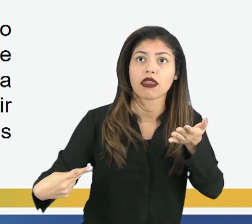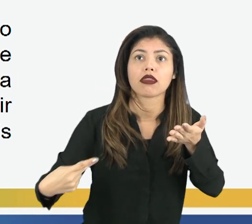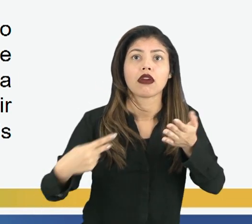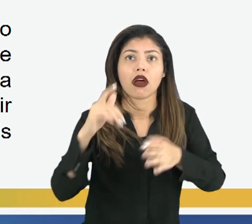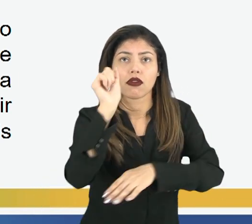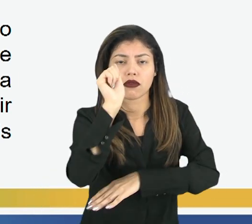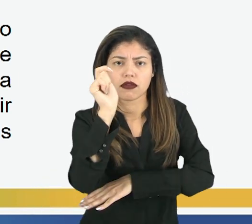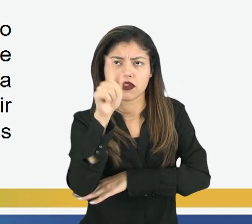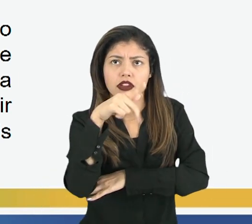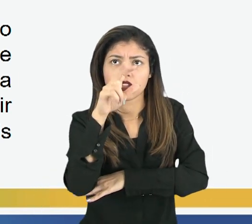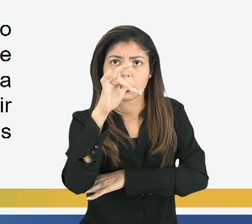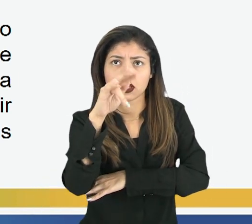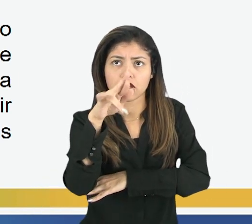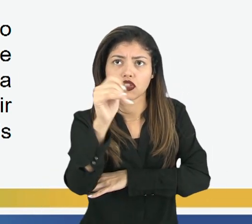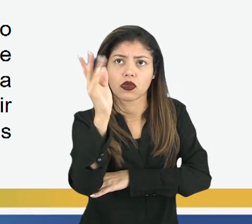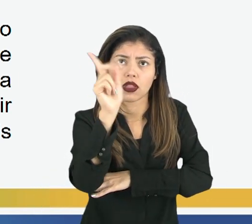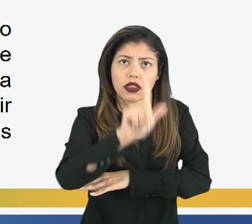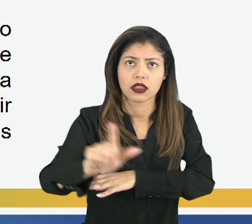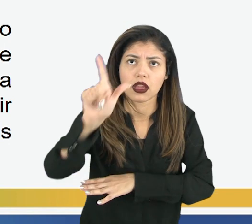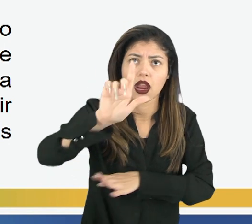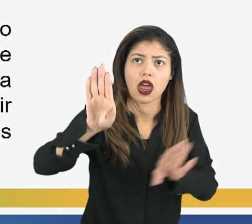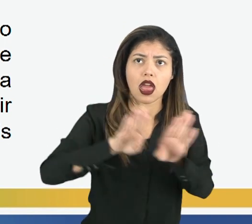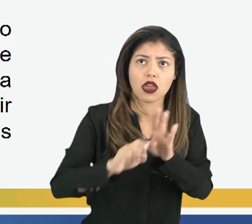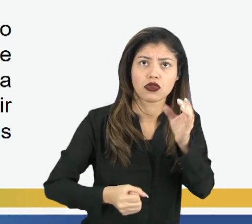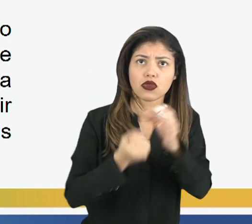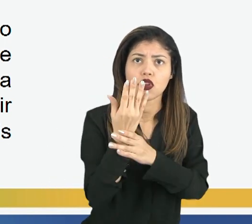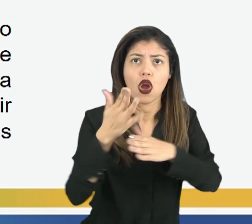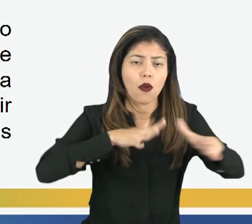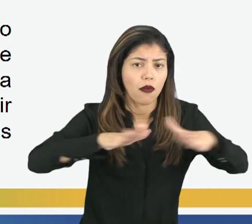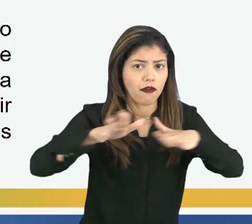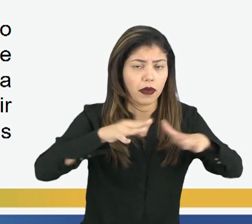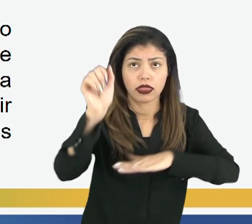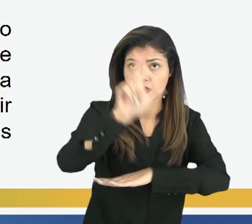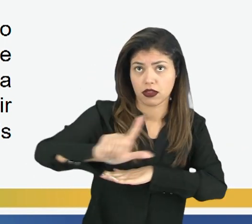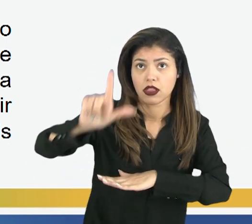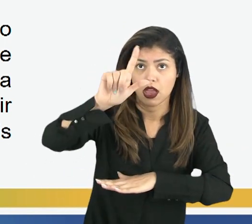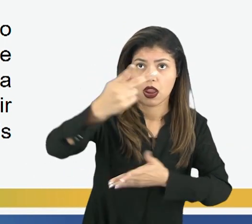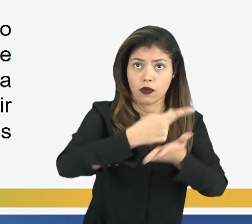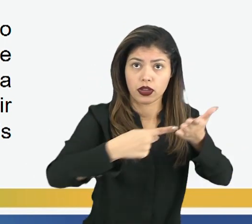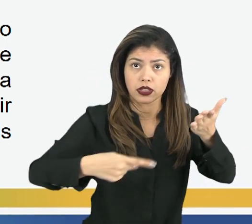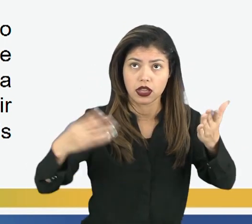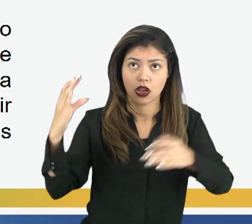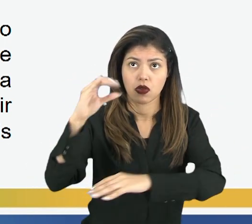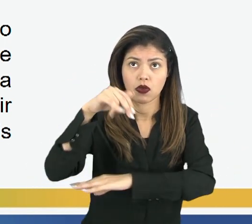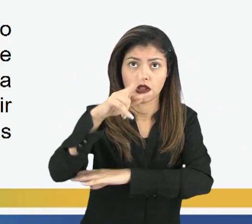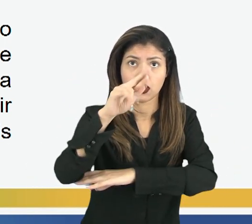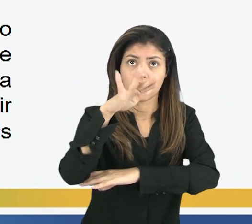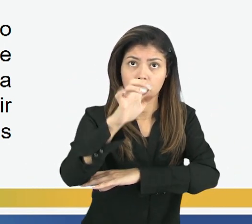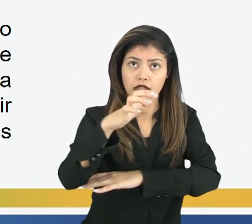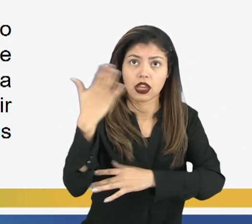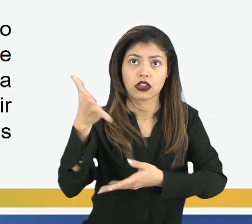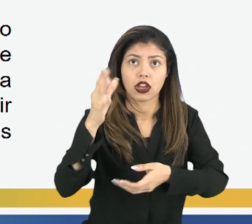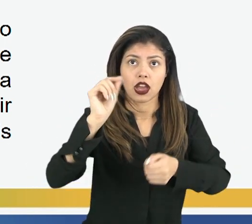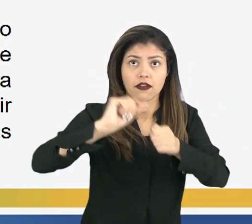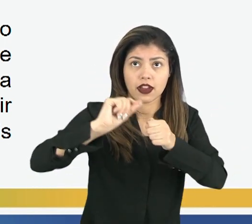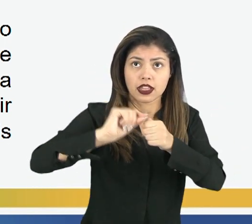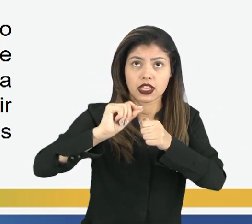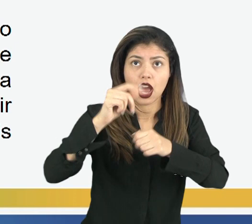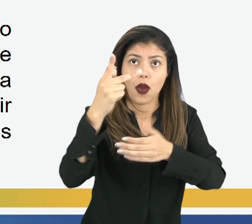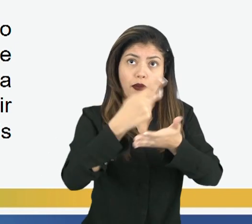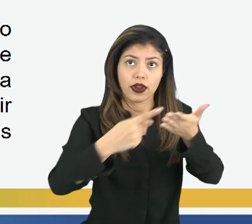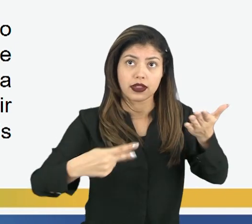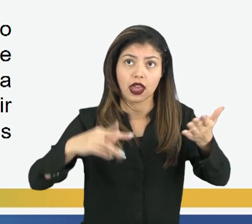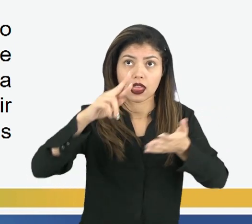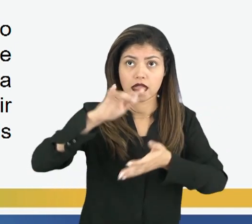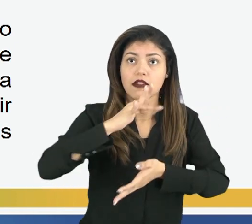literário. Augusto de Campos foi um dos criadores do movimento literário Poesia Concreta, que desconstruía a poesia tradicional